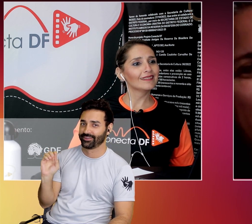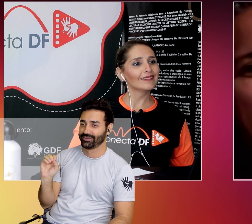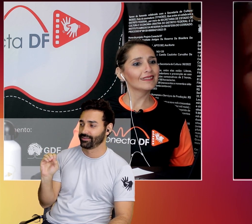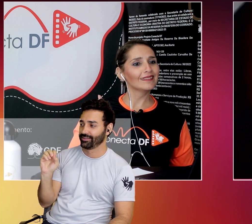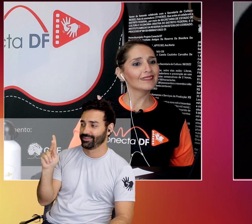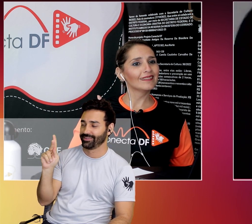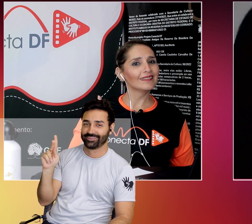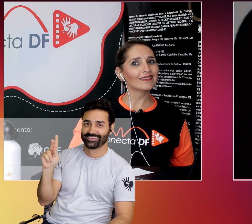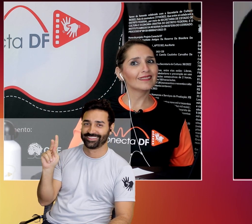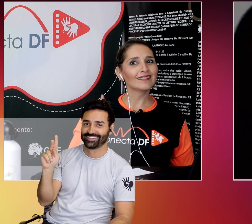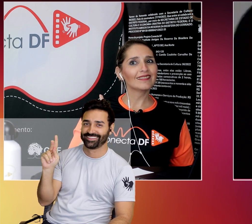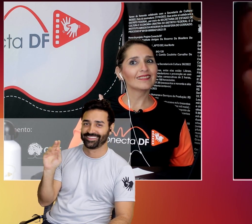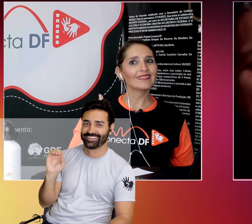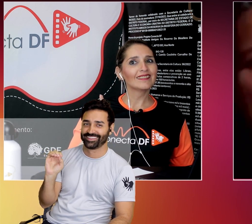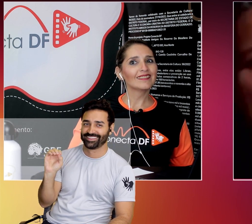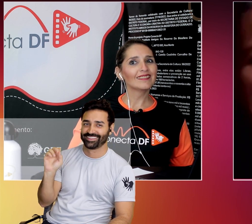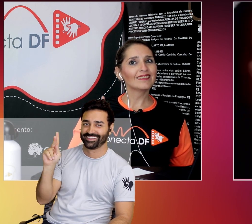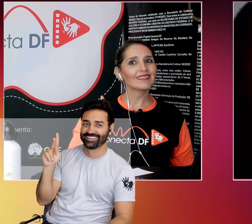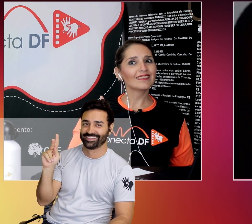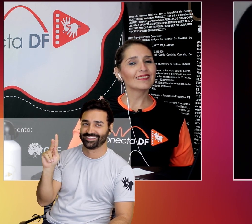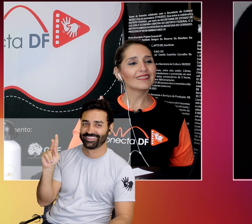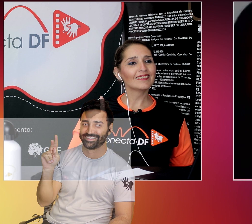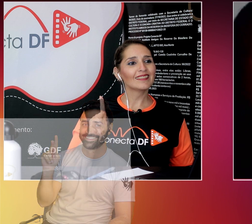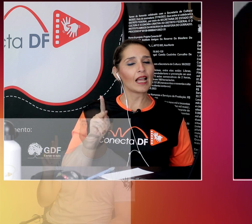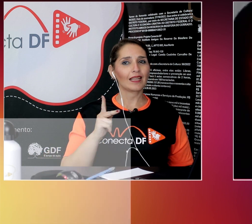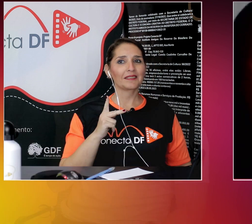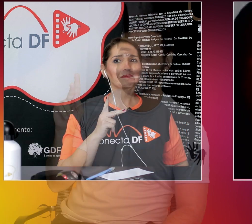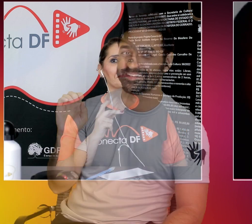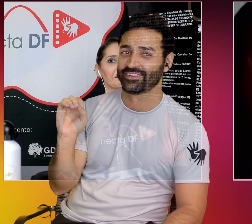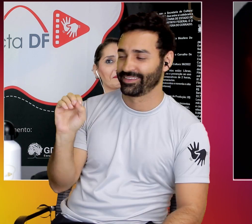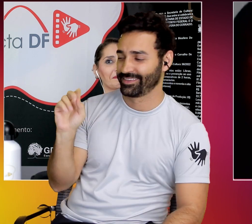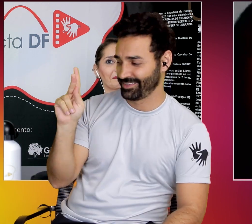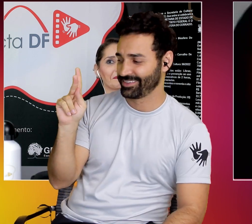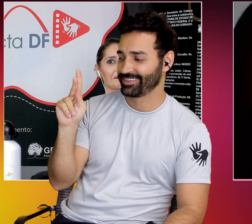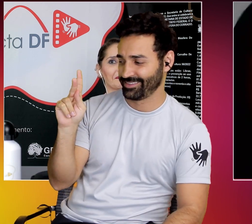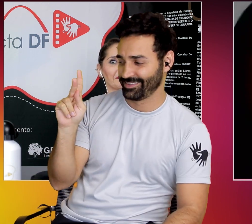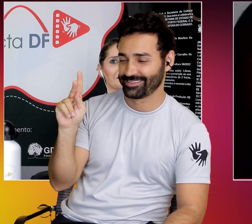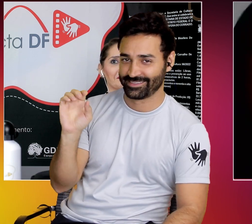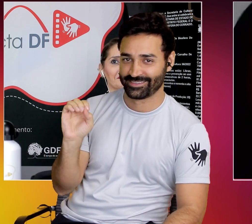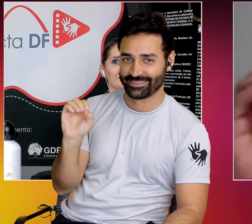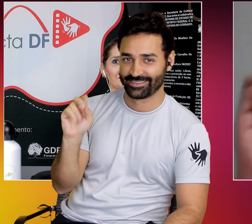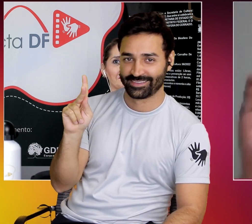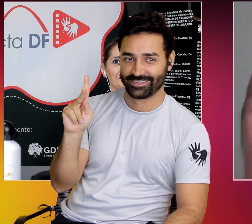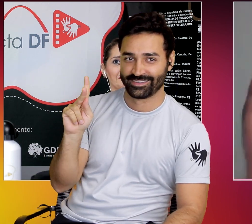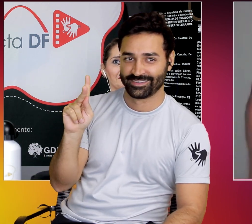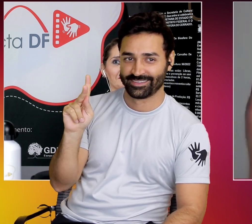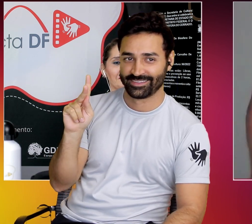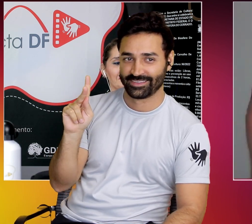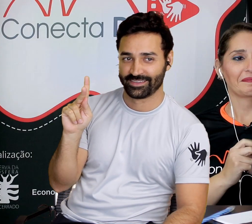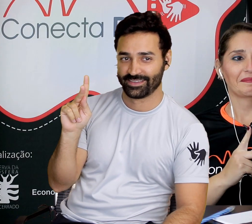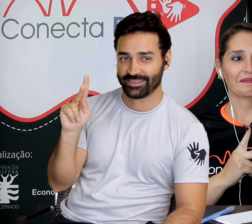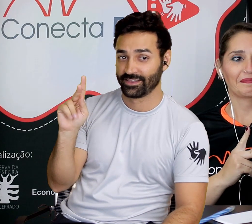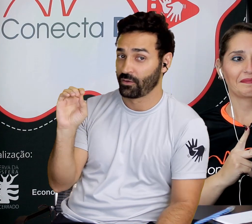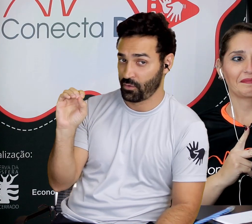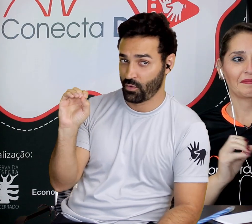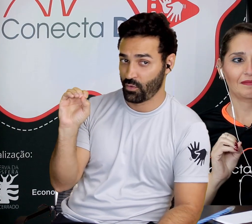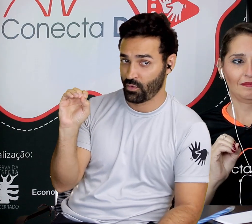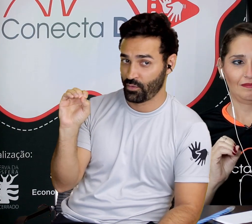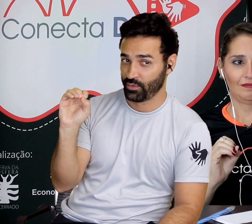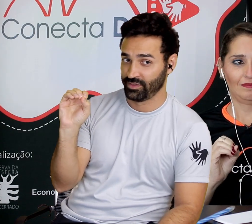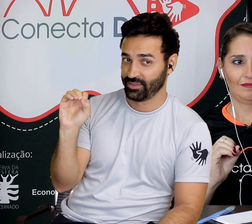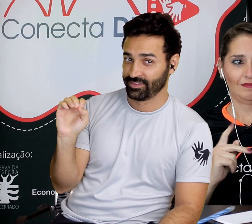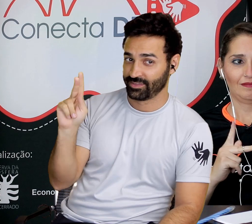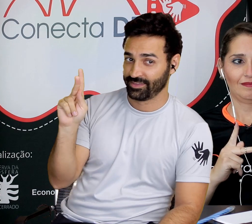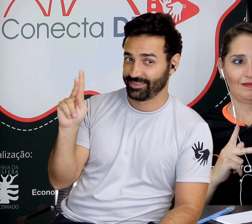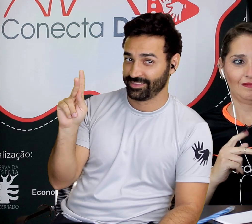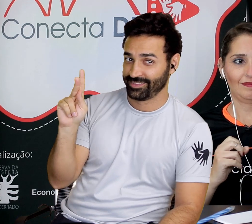É porque a forma de visualizar aqui parece que diferenciado. É o primeiro... ele